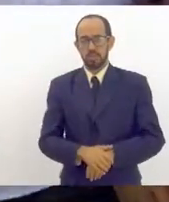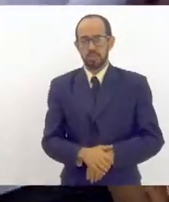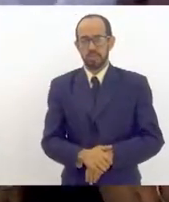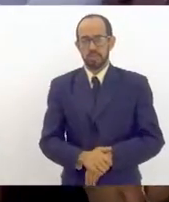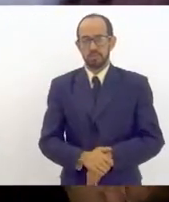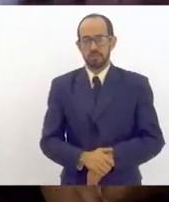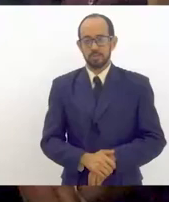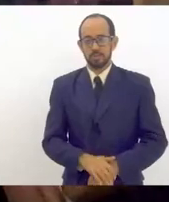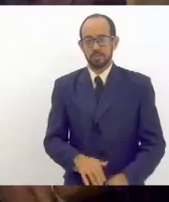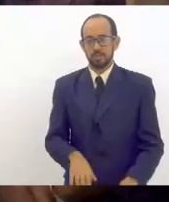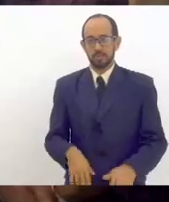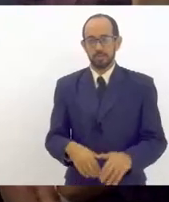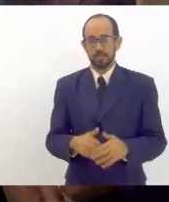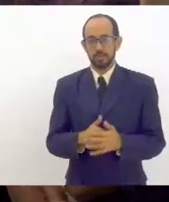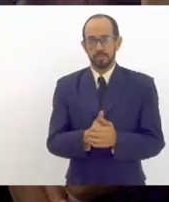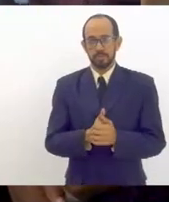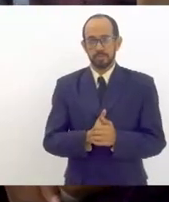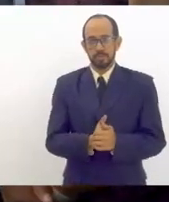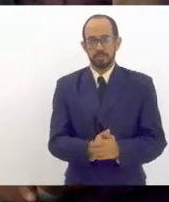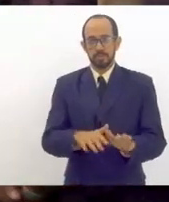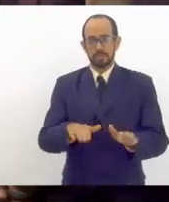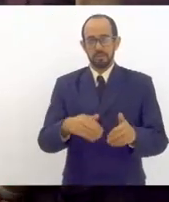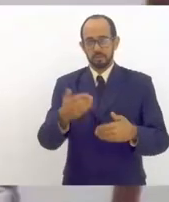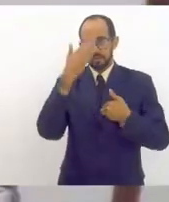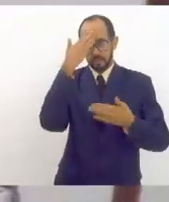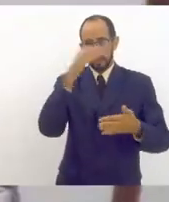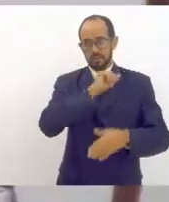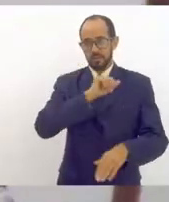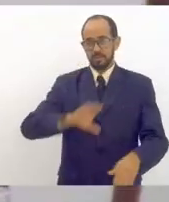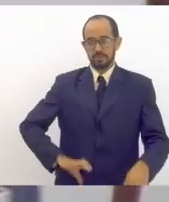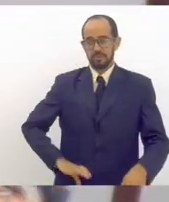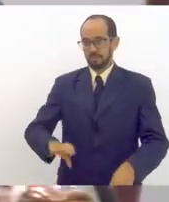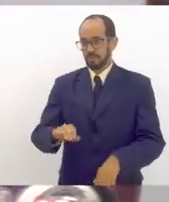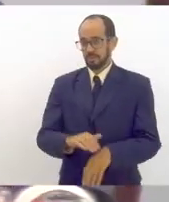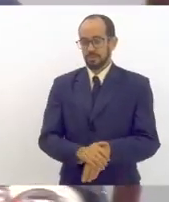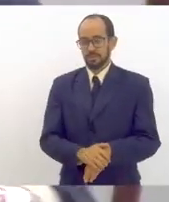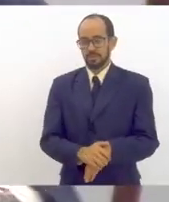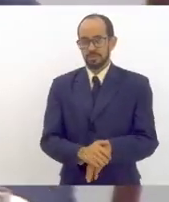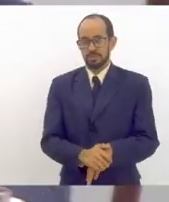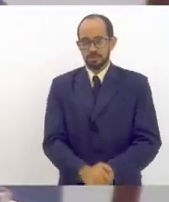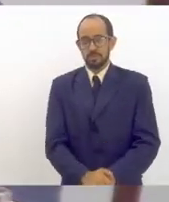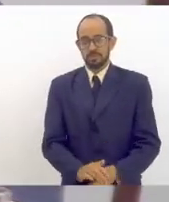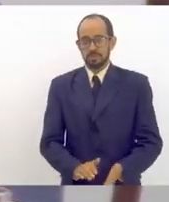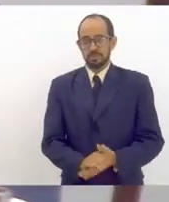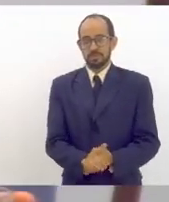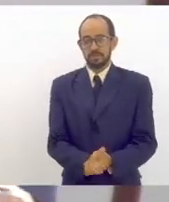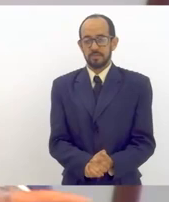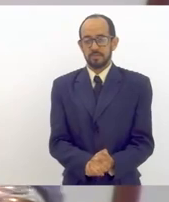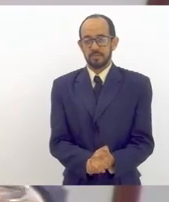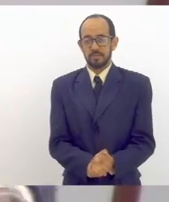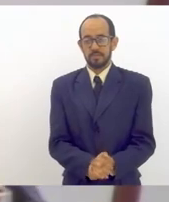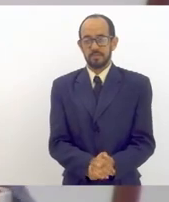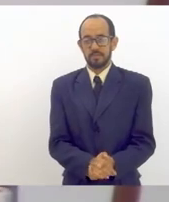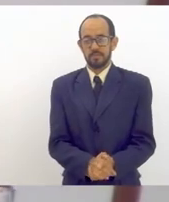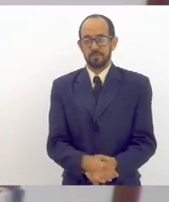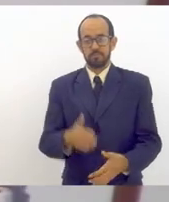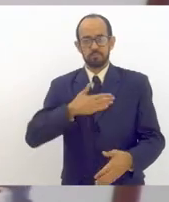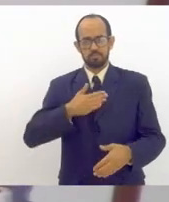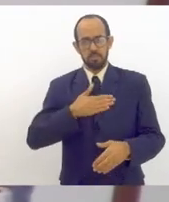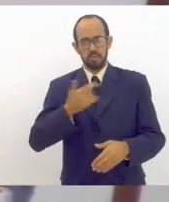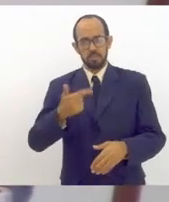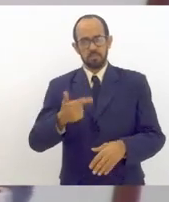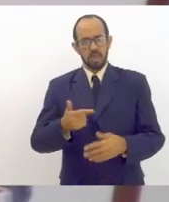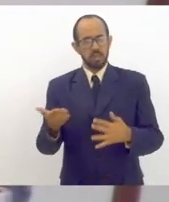Obrigado meu irmão obrigado agradeço ao presidente ciliano tá tá olha para mim não tem recesso